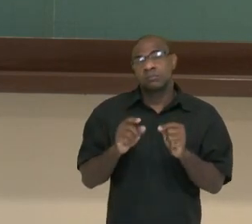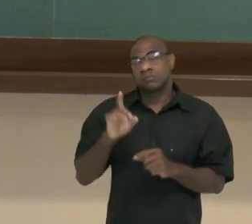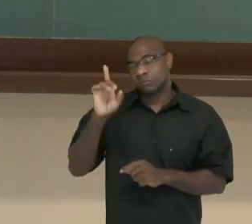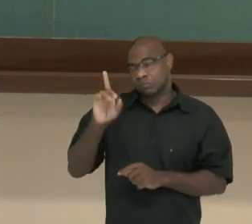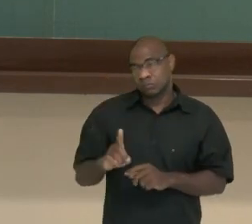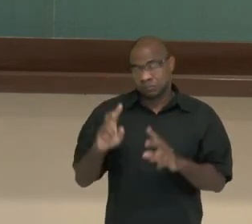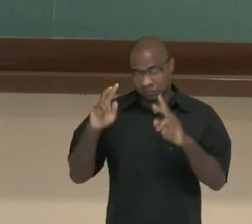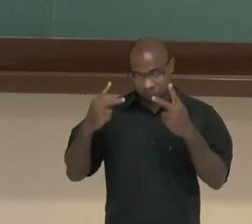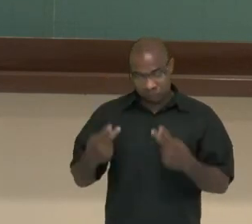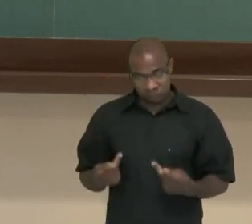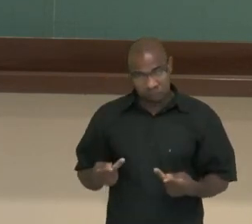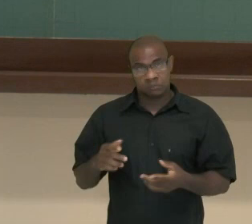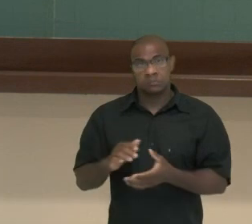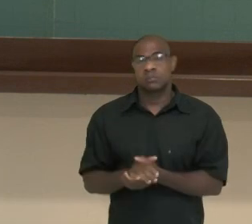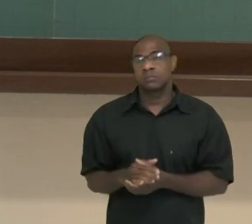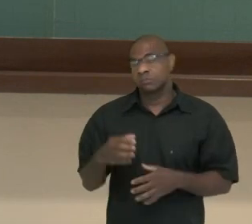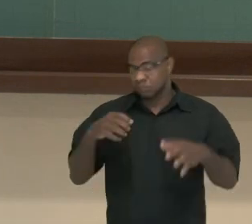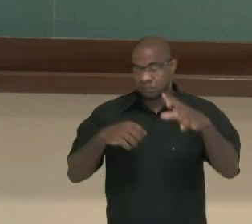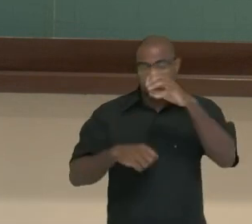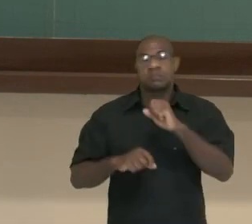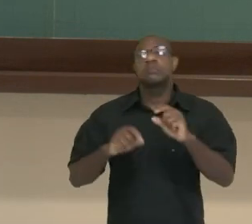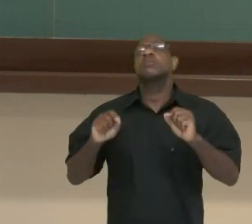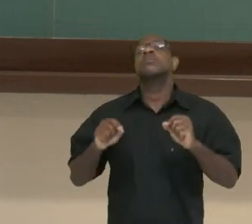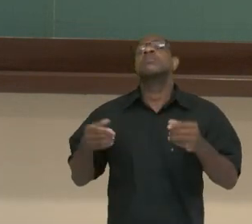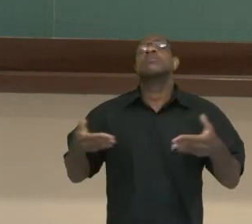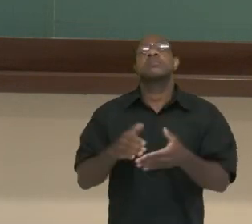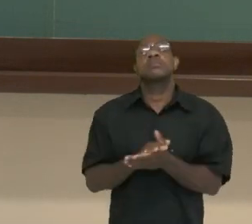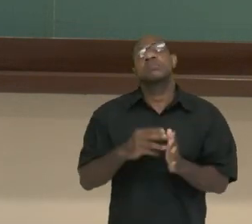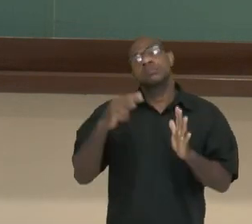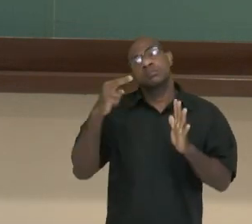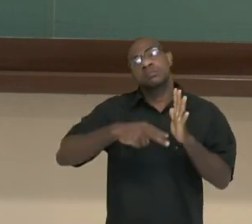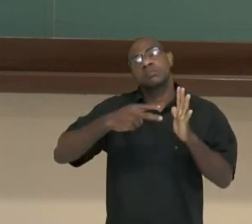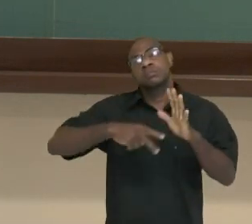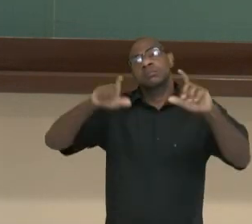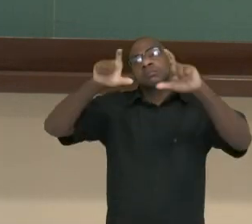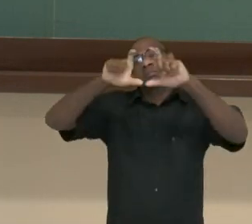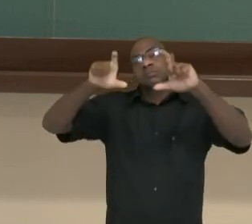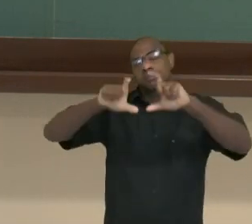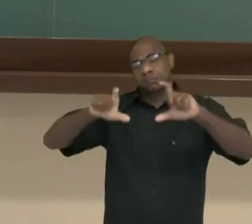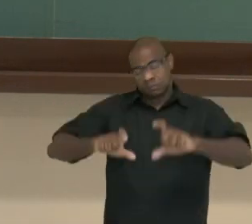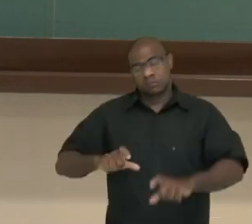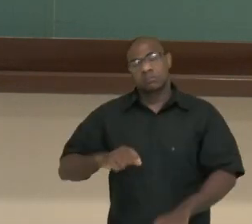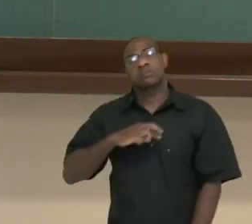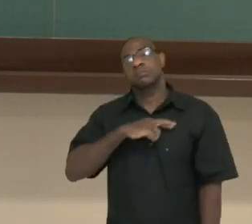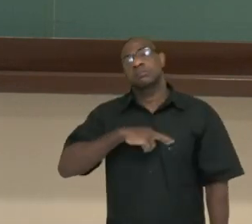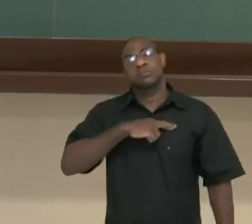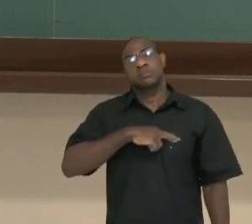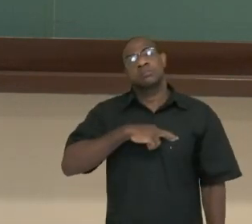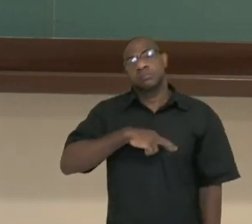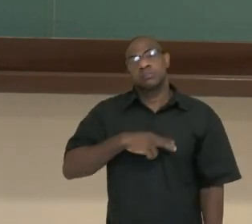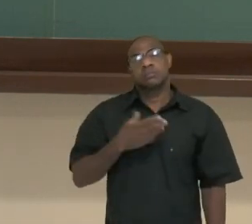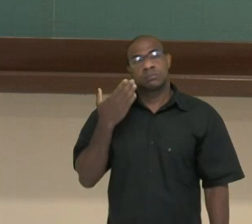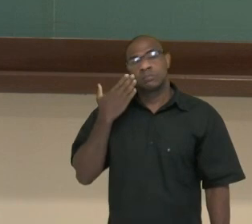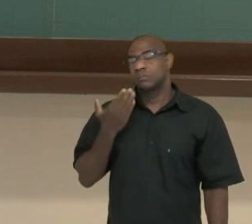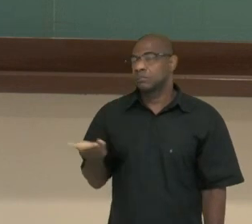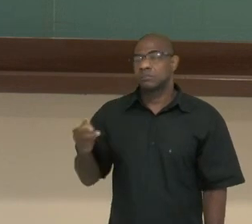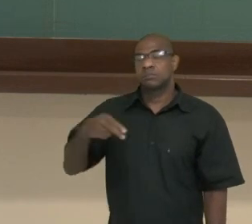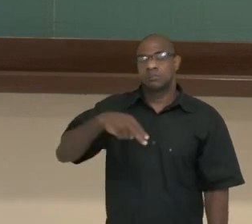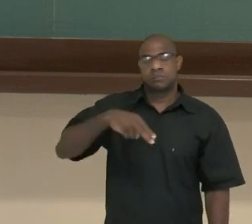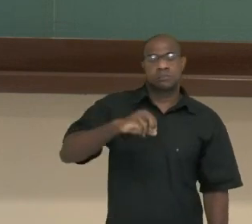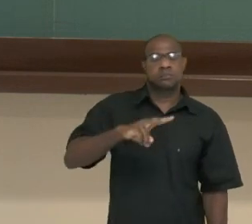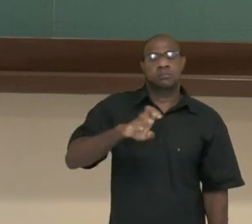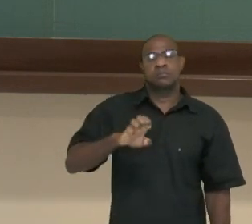humanos. O que aprendemos? Lemos um fragmento do romance Nove Noites, de Bernardo Carvalho. Coloquei ali